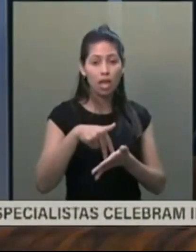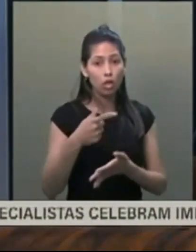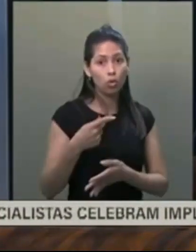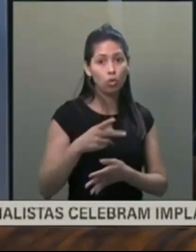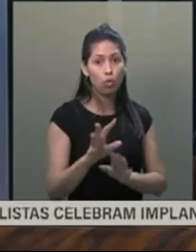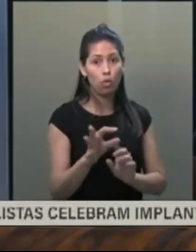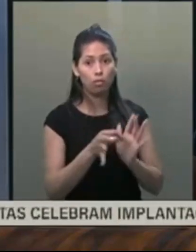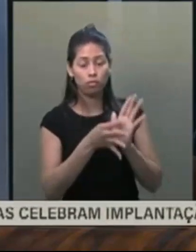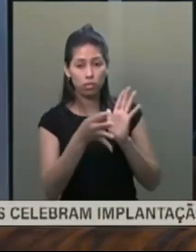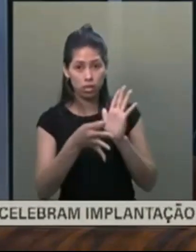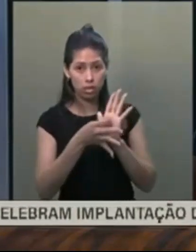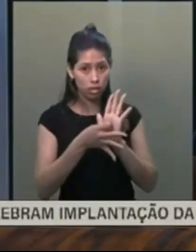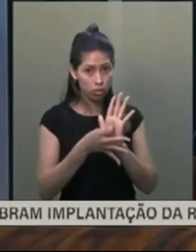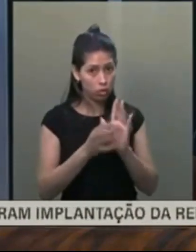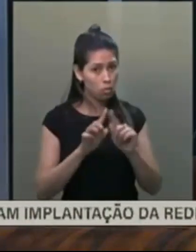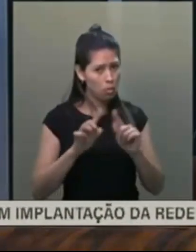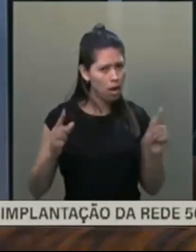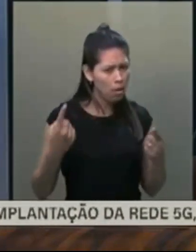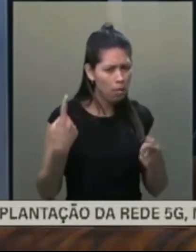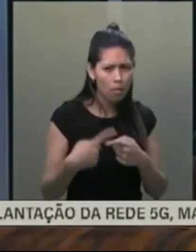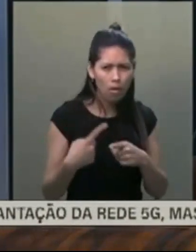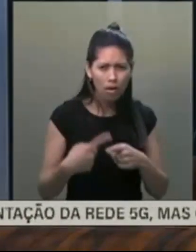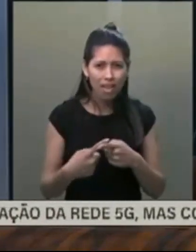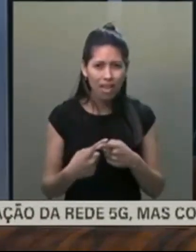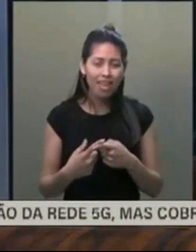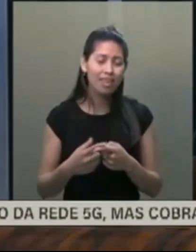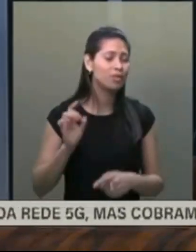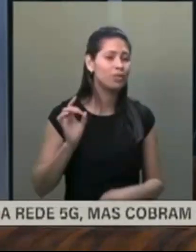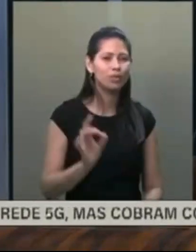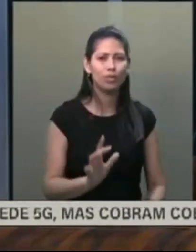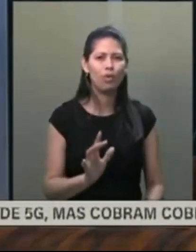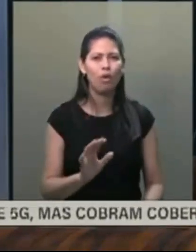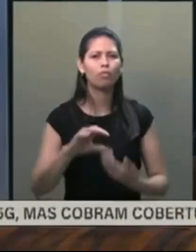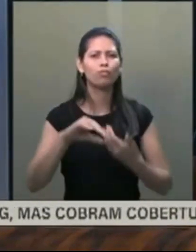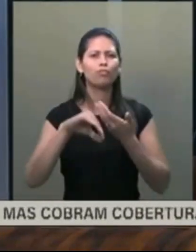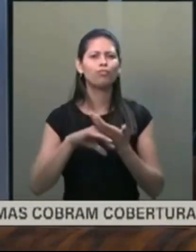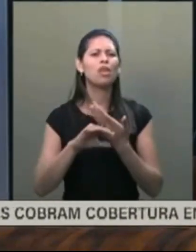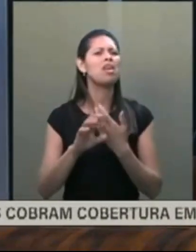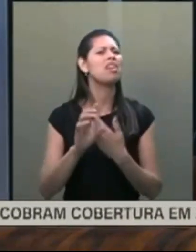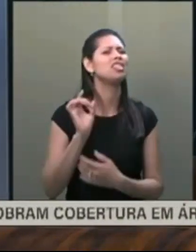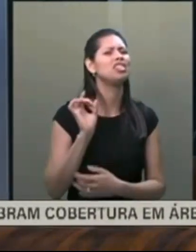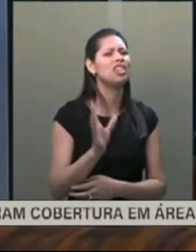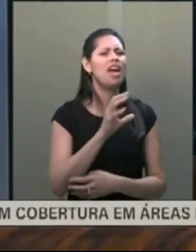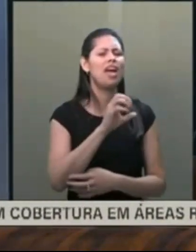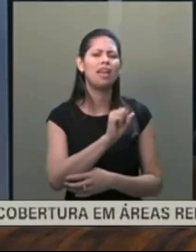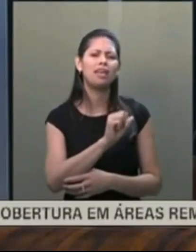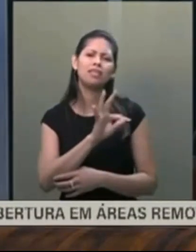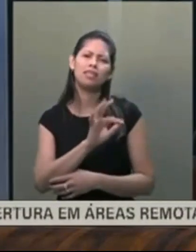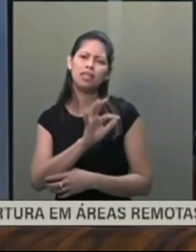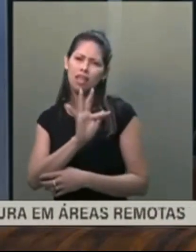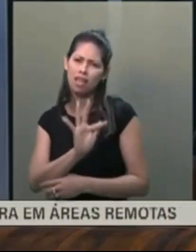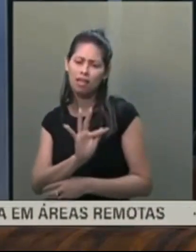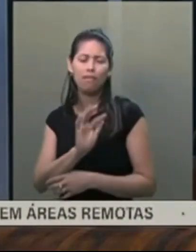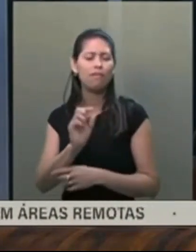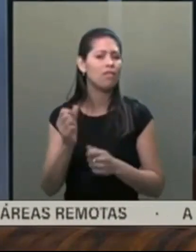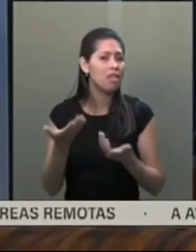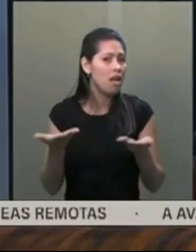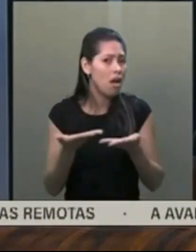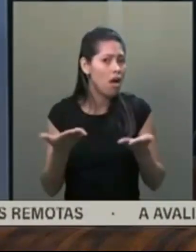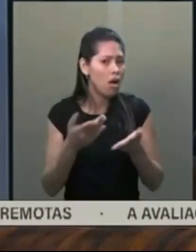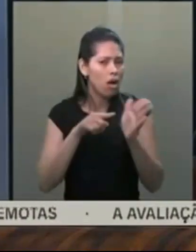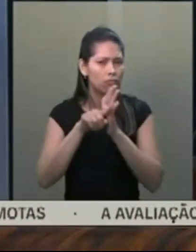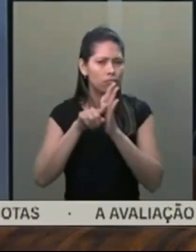decisões. Por que só o Poder Judiciário está imune à investigação? Temos no Brasil